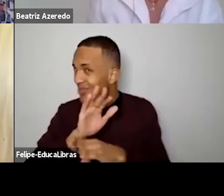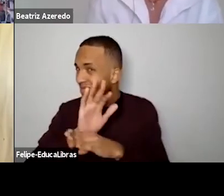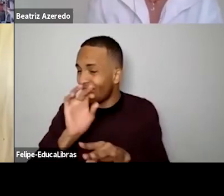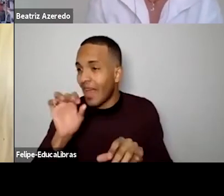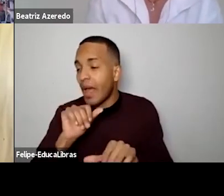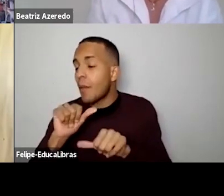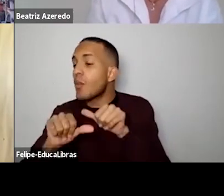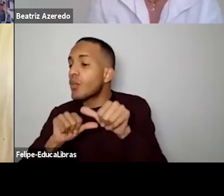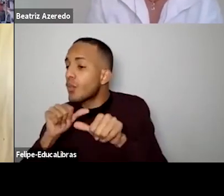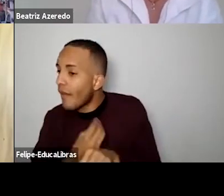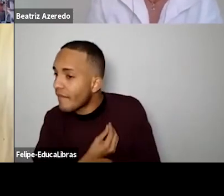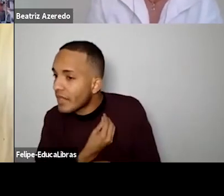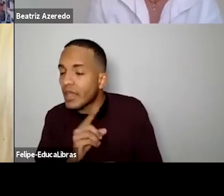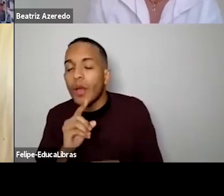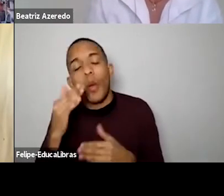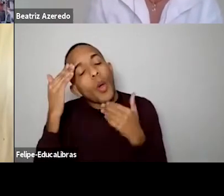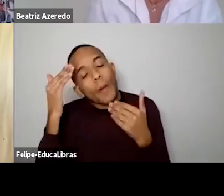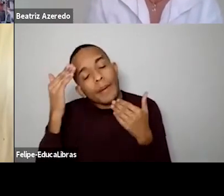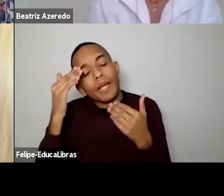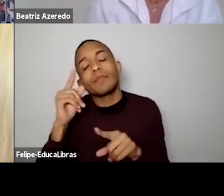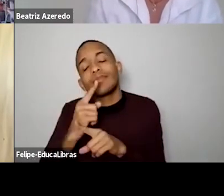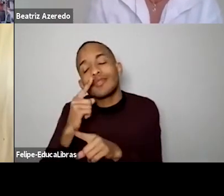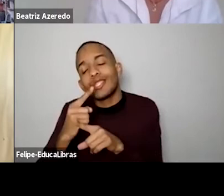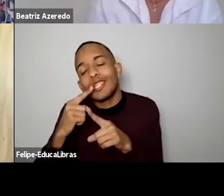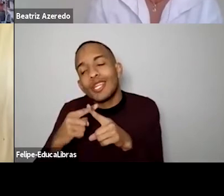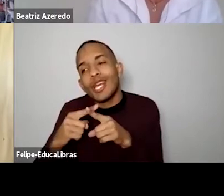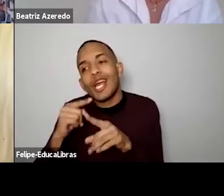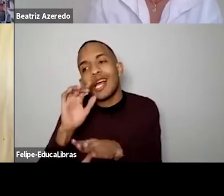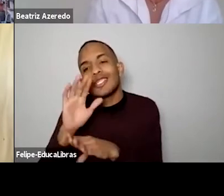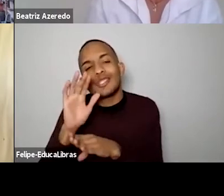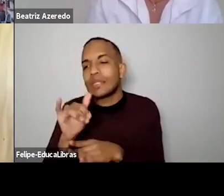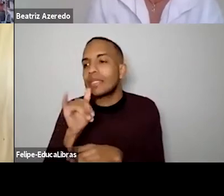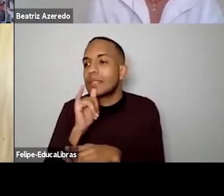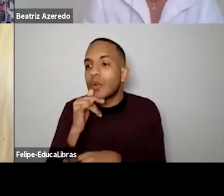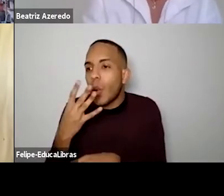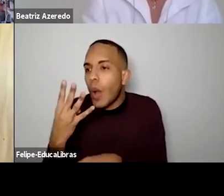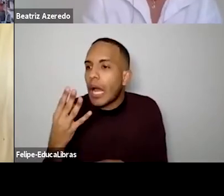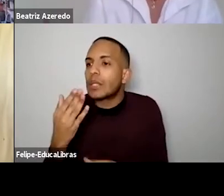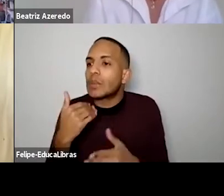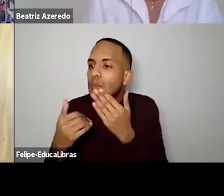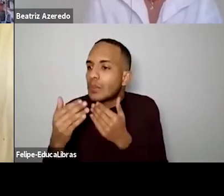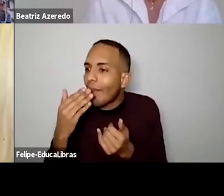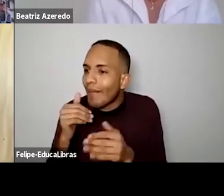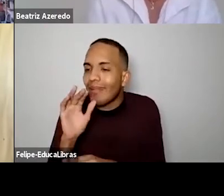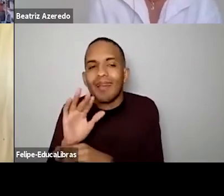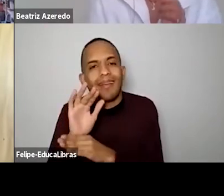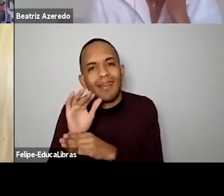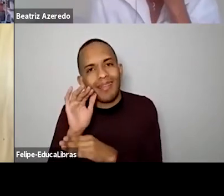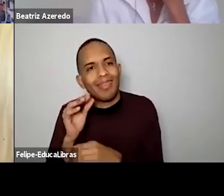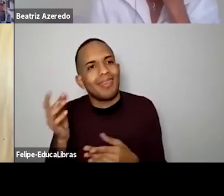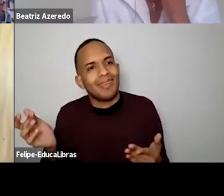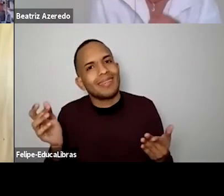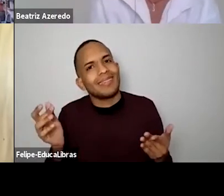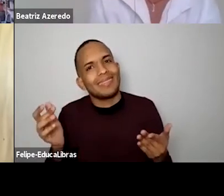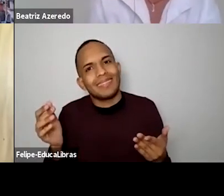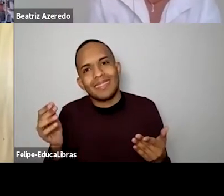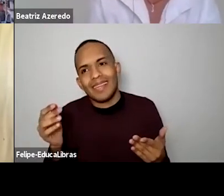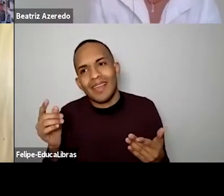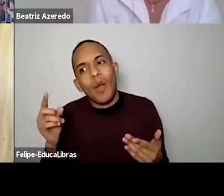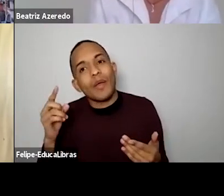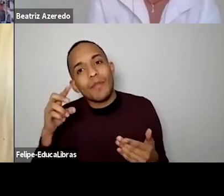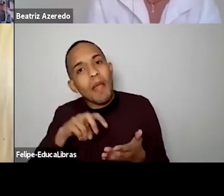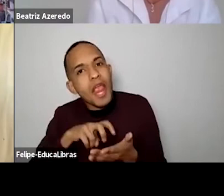mas obrigada por ajudar, isso representou 3 refeições, sabe? Mais objetivamente, como não é uma tradição geralmente no terceiro